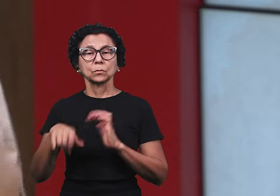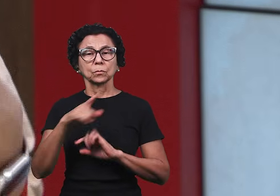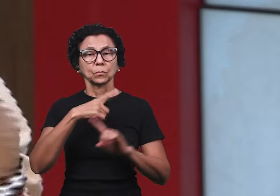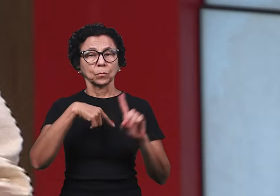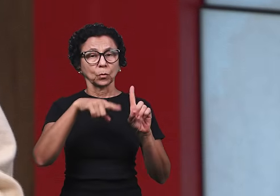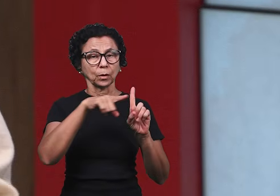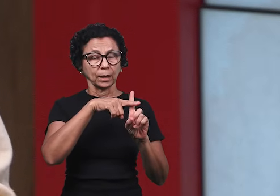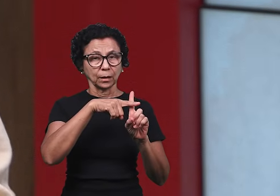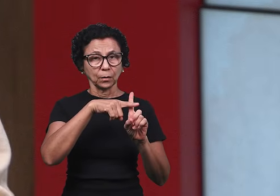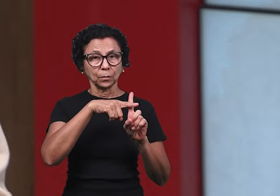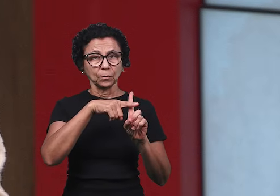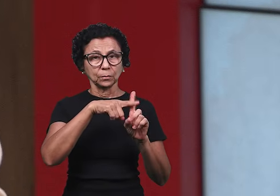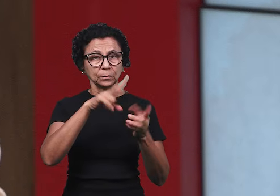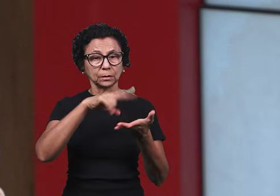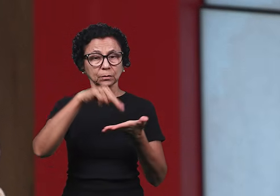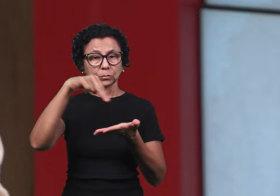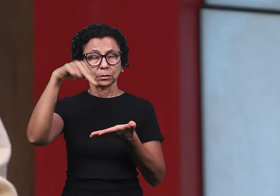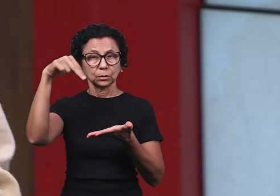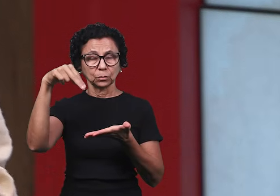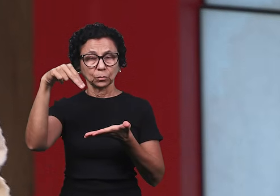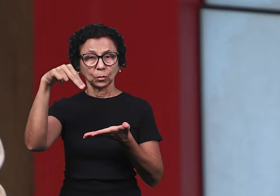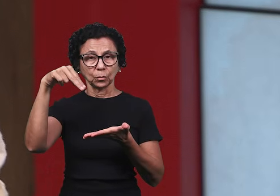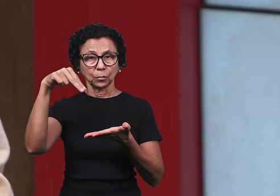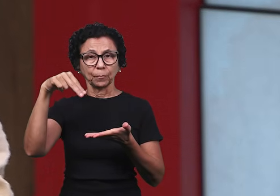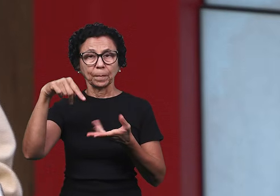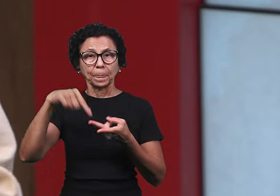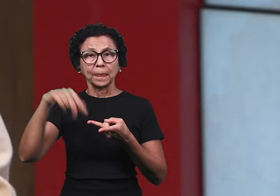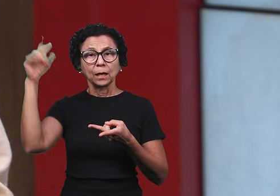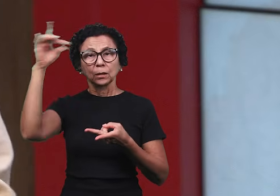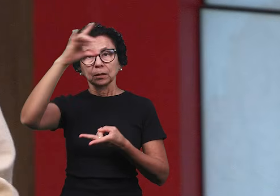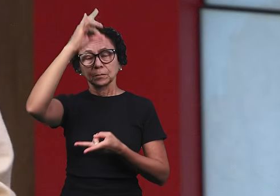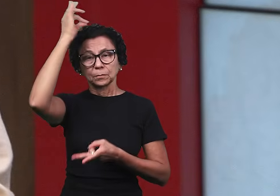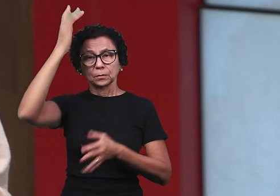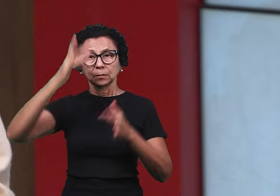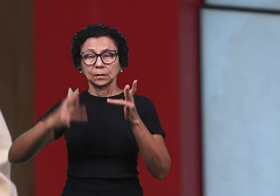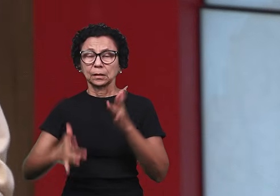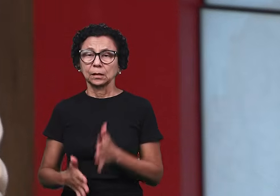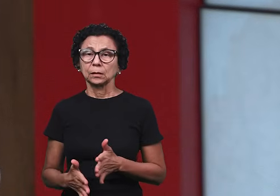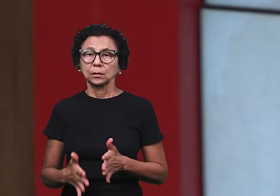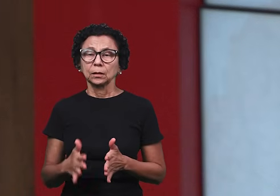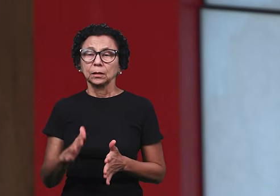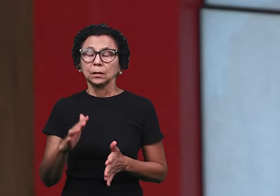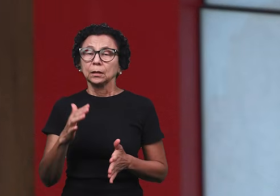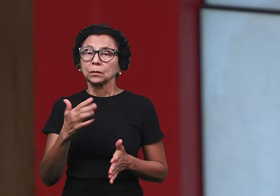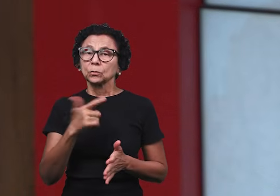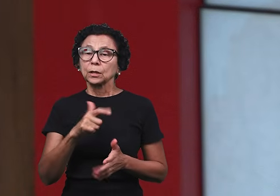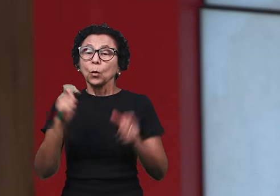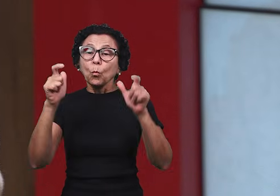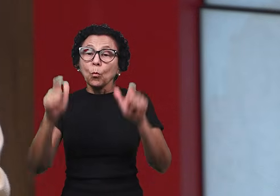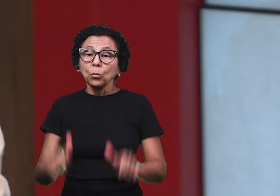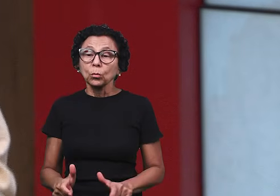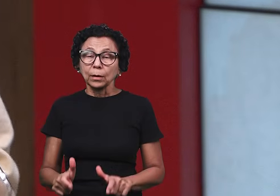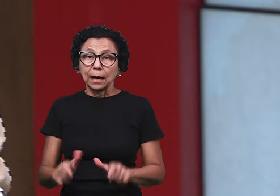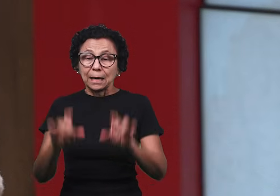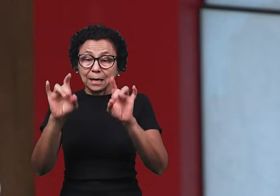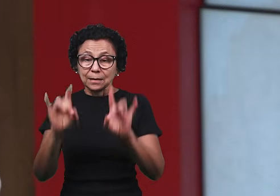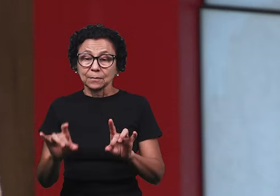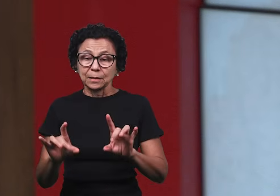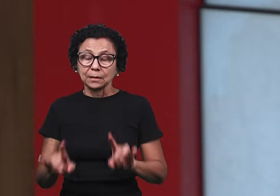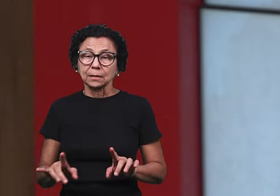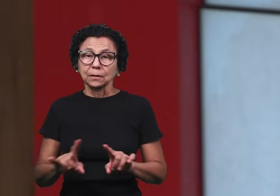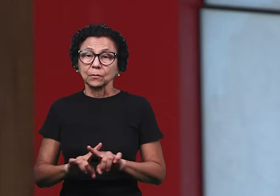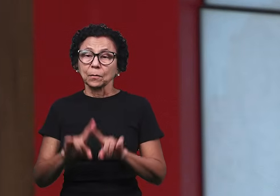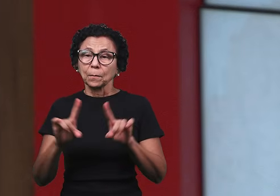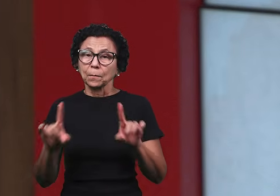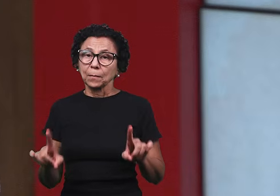e do derramamento do seu Espírito Santo, não estabeleceu um lugar físico, mas espiritual. Nós, como templo